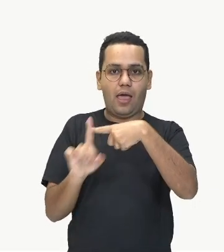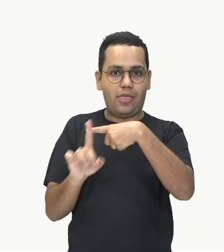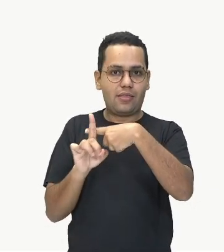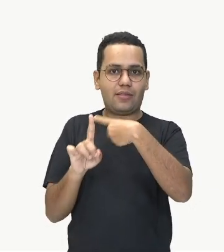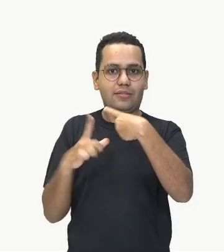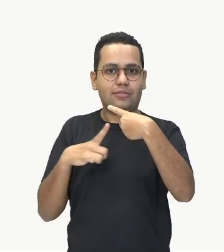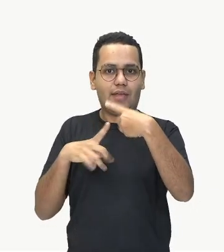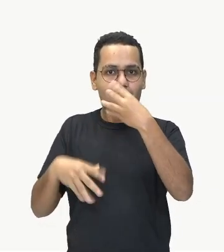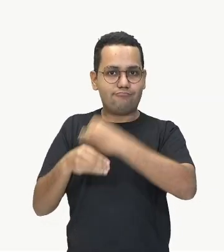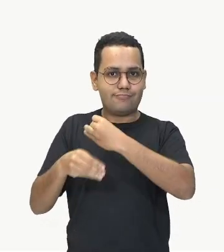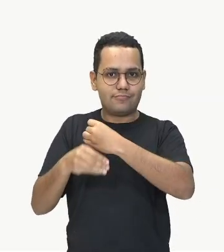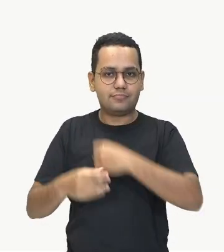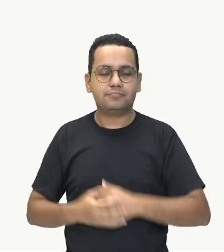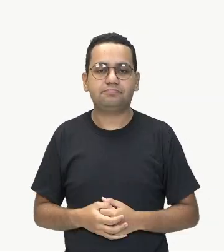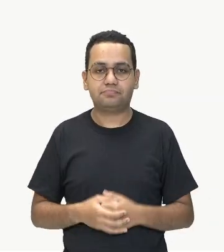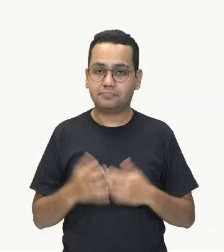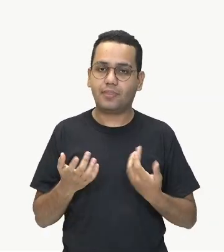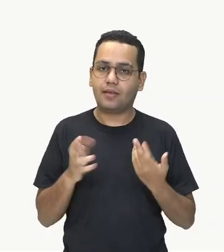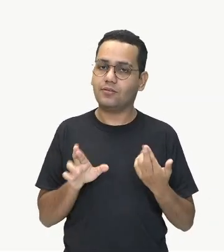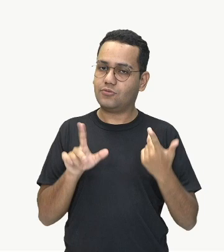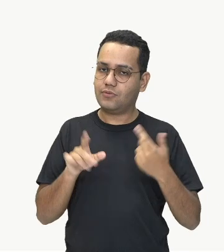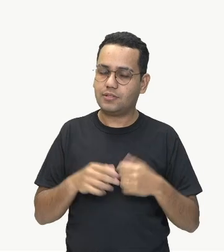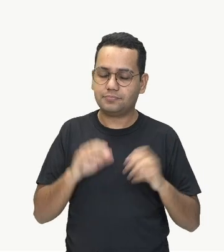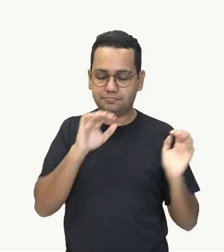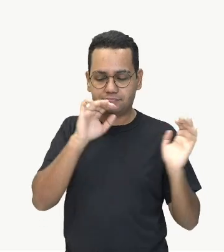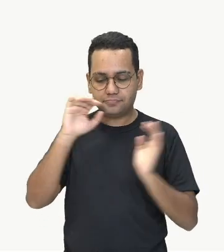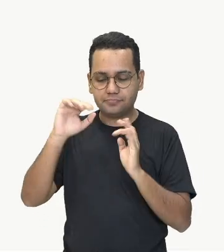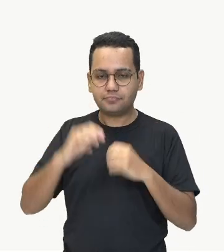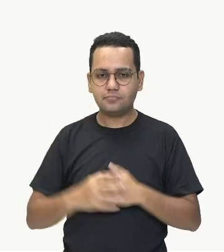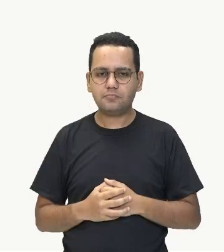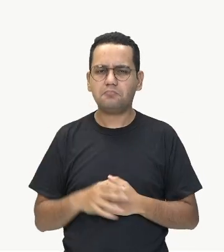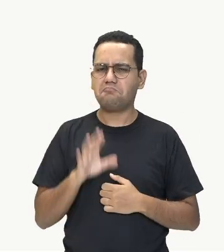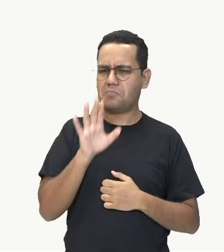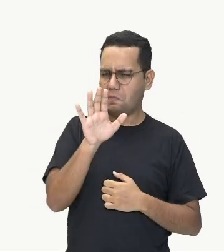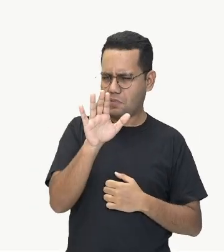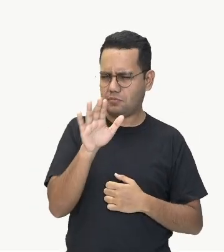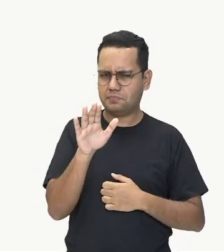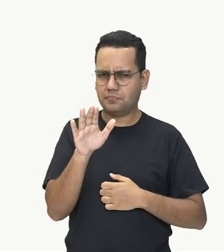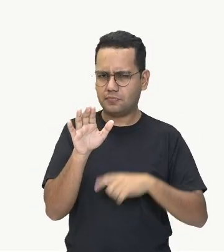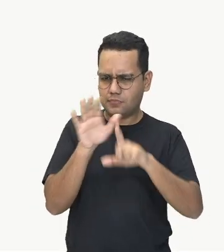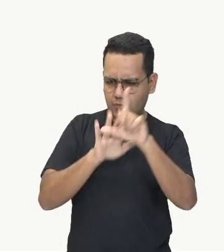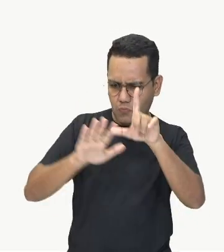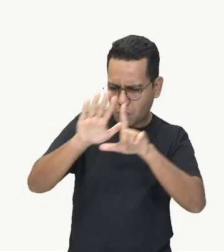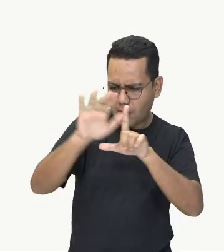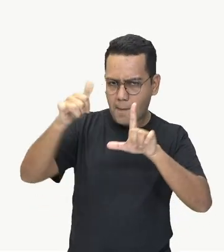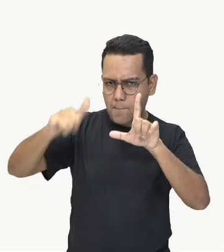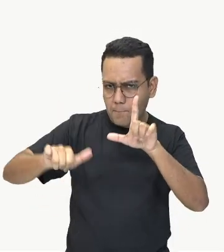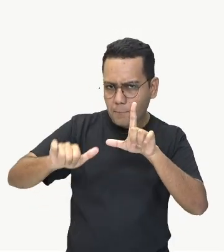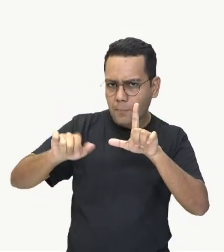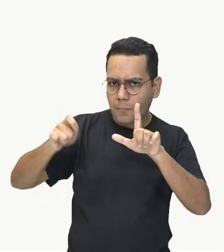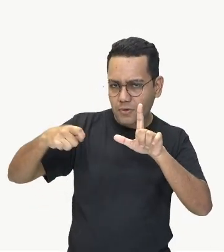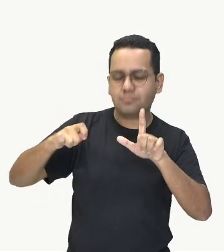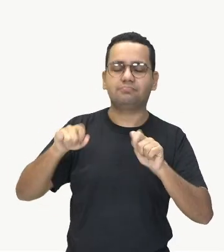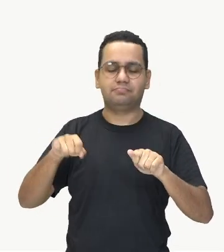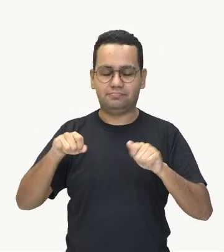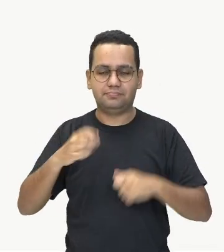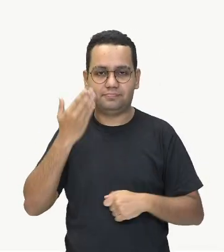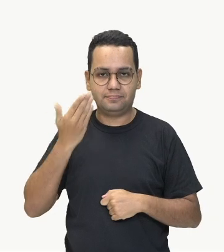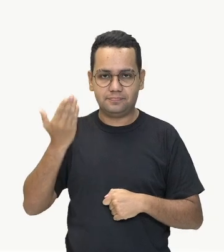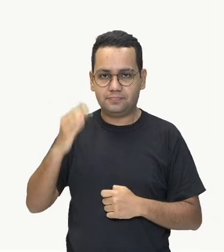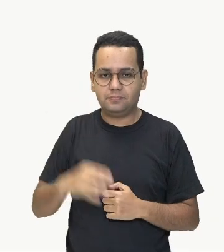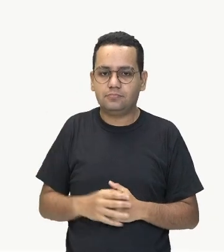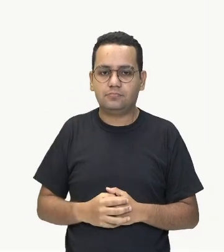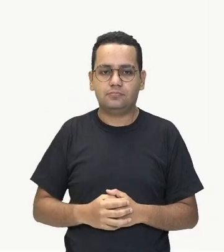é essa diferença dessa forma eu posso analisar graficamente Ou seja eu vou